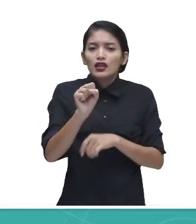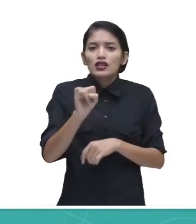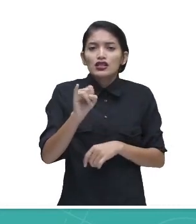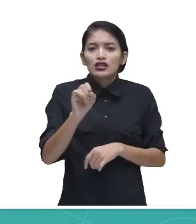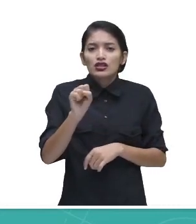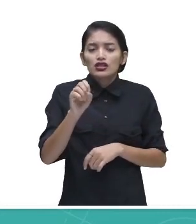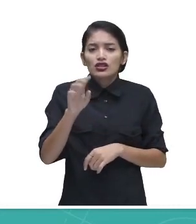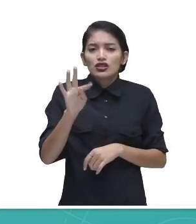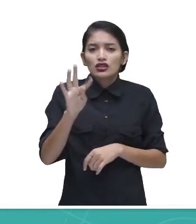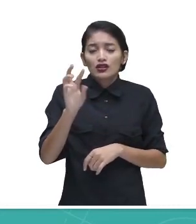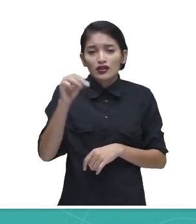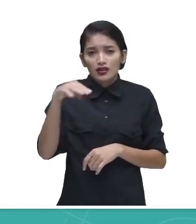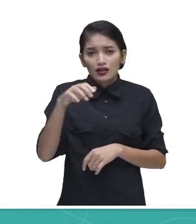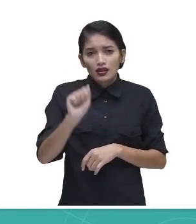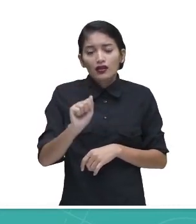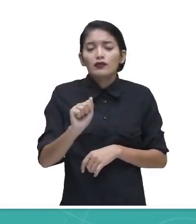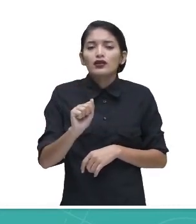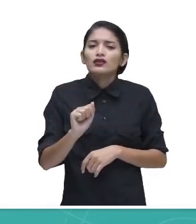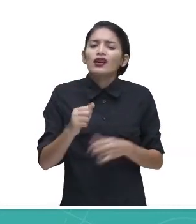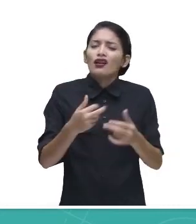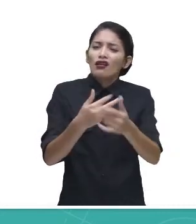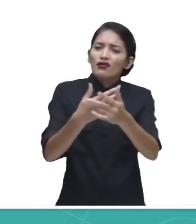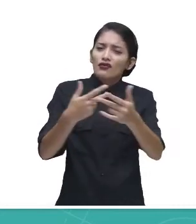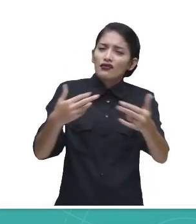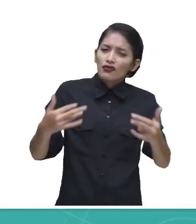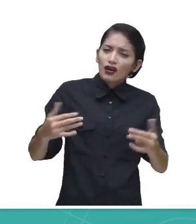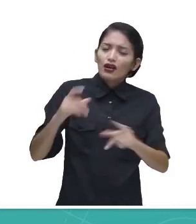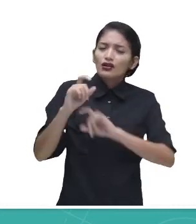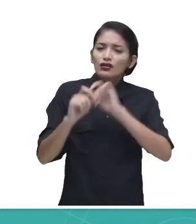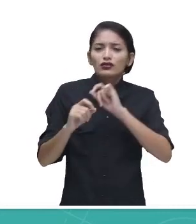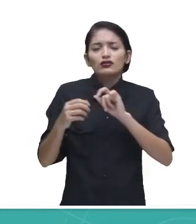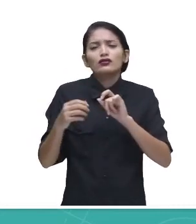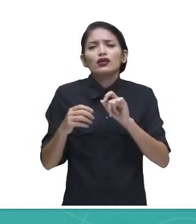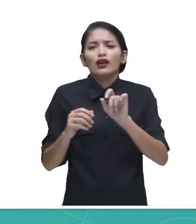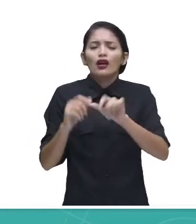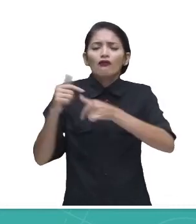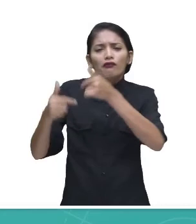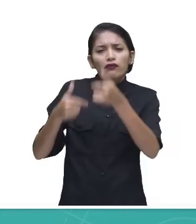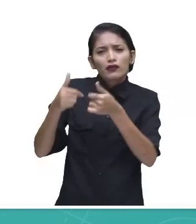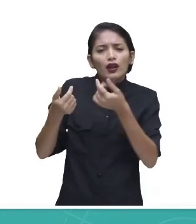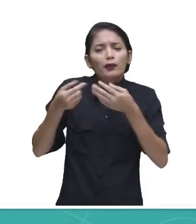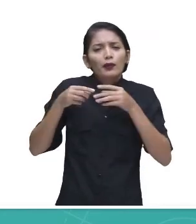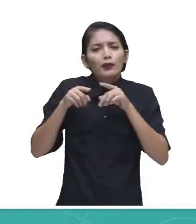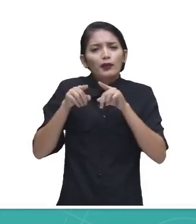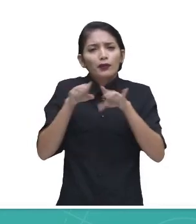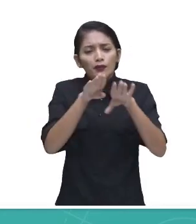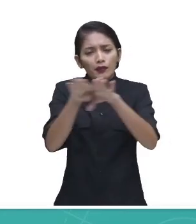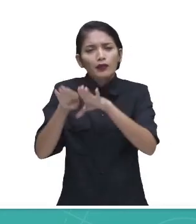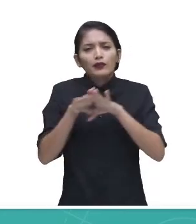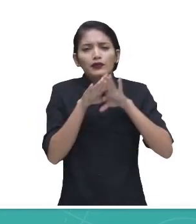sistemas, né? E os diversos sistemas funcionando de forma harmônica